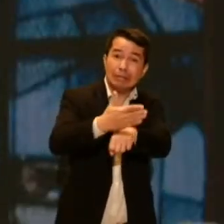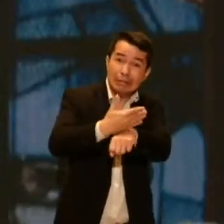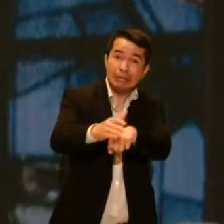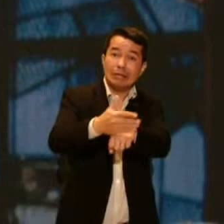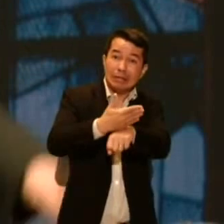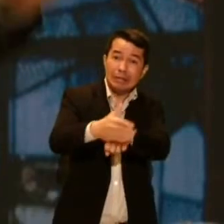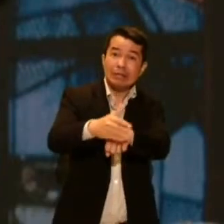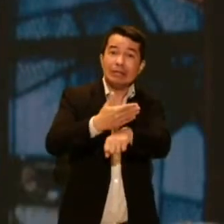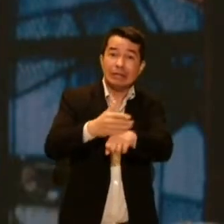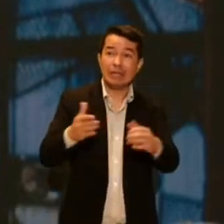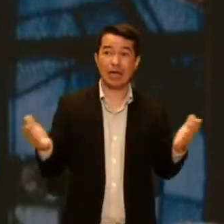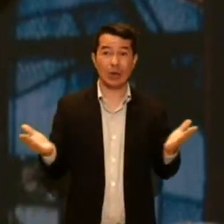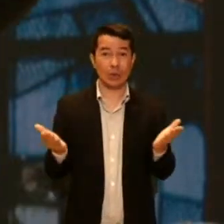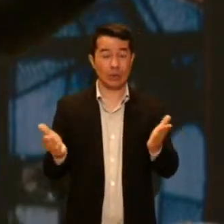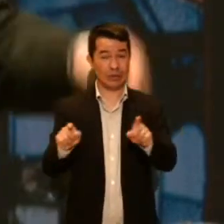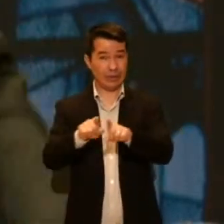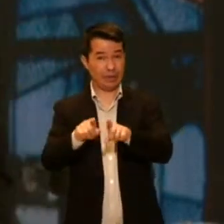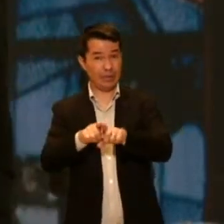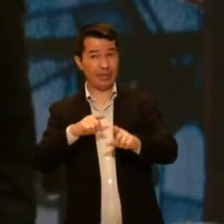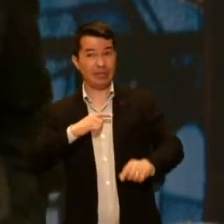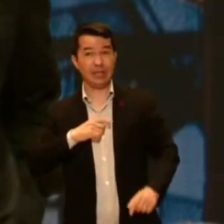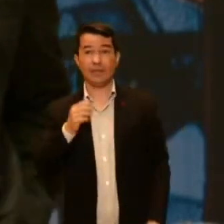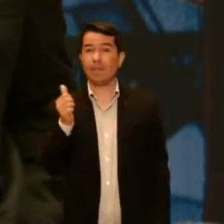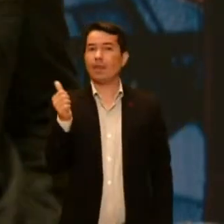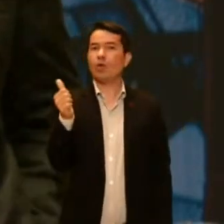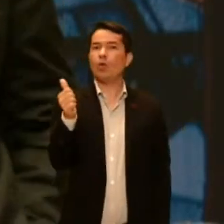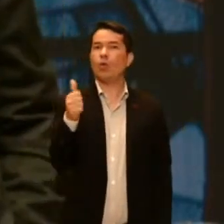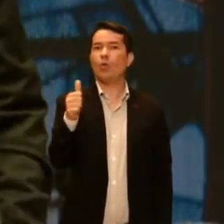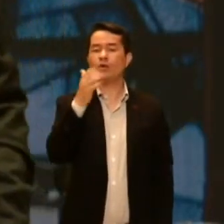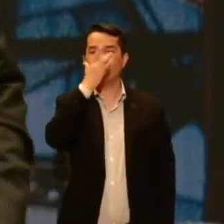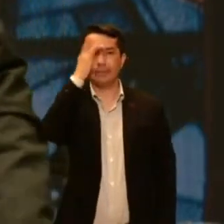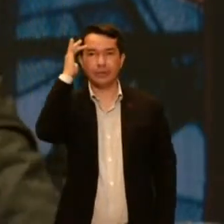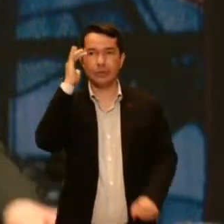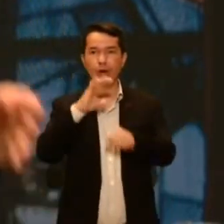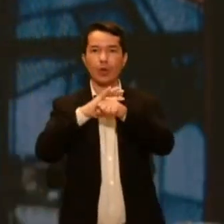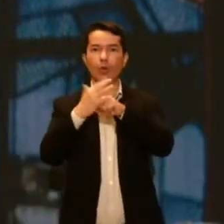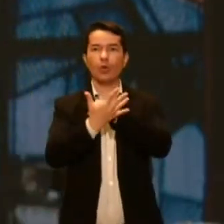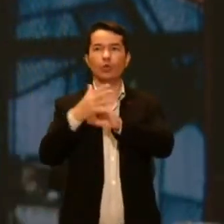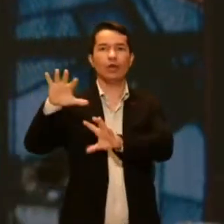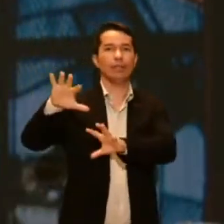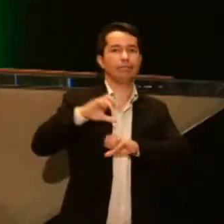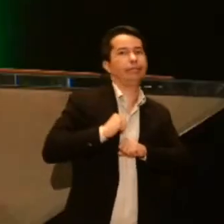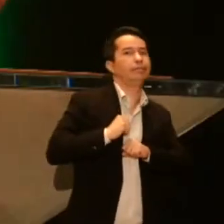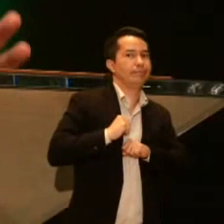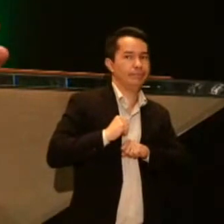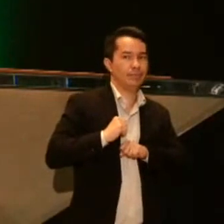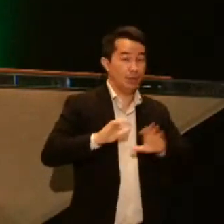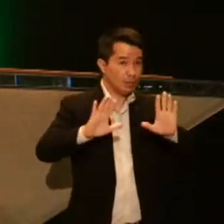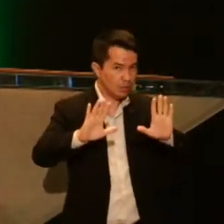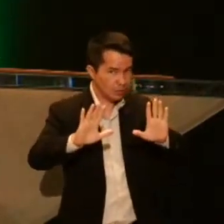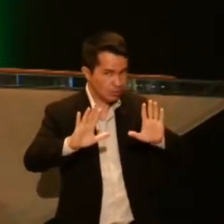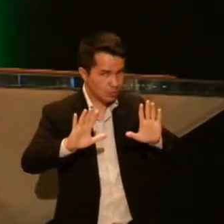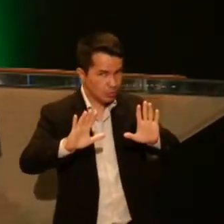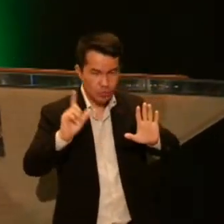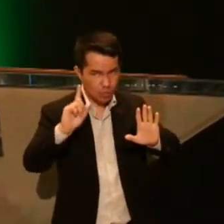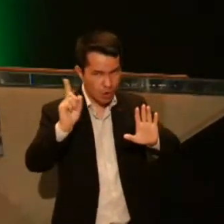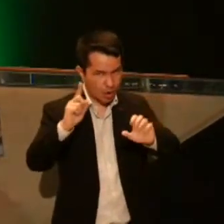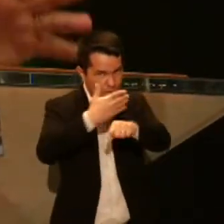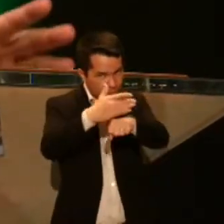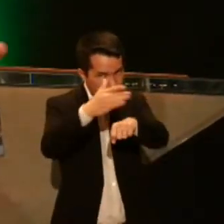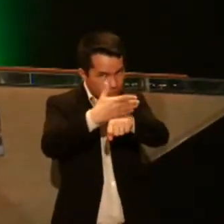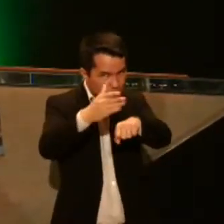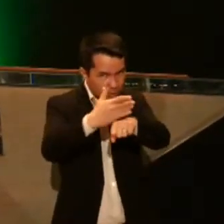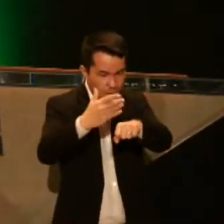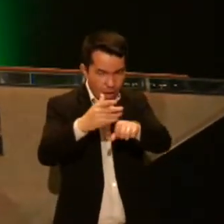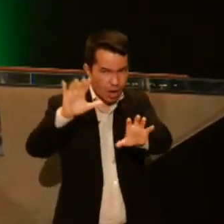isso, 11 dos 36 pegaram Covid. Não é que eles pegaram no ensaio, não entendam isso, né? Não estou